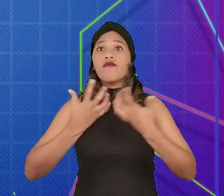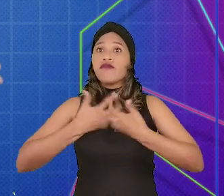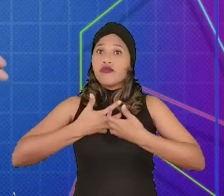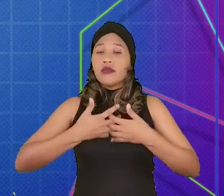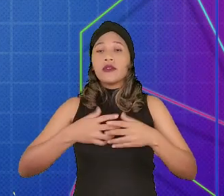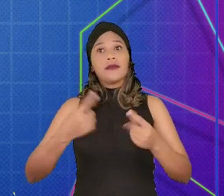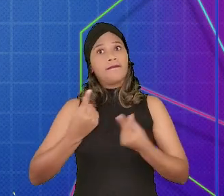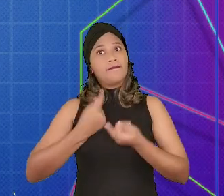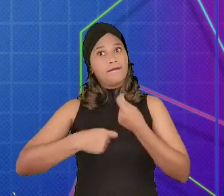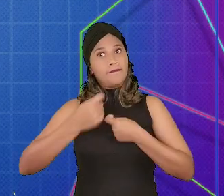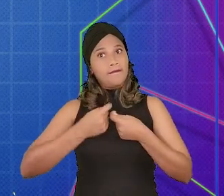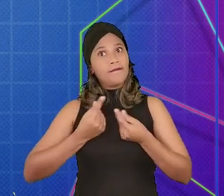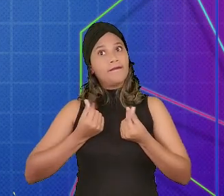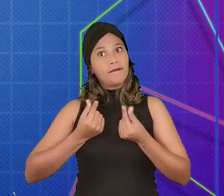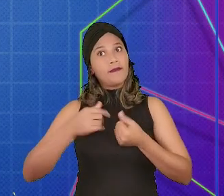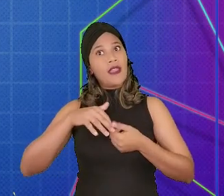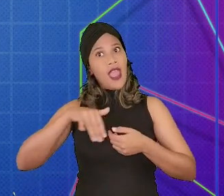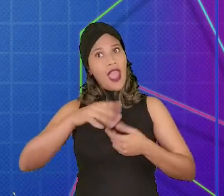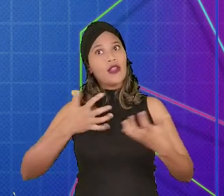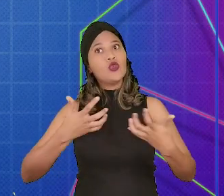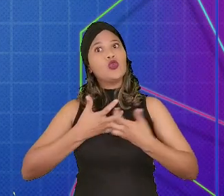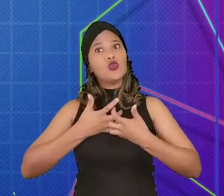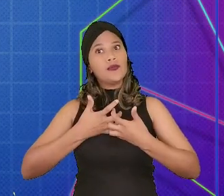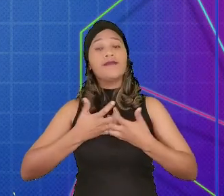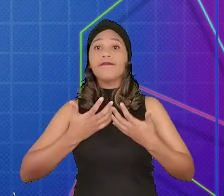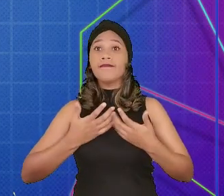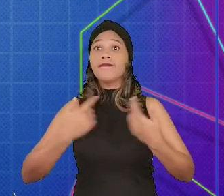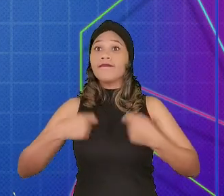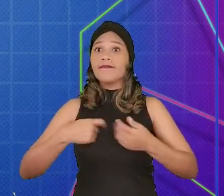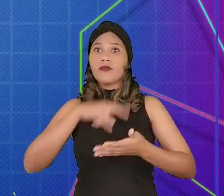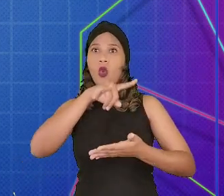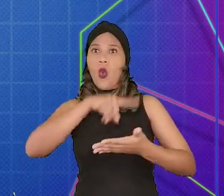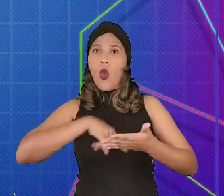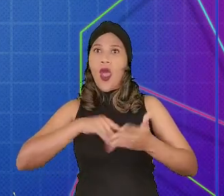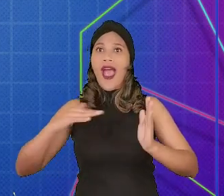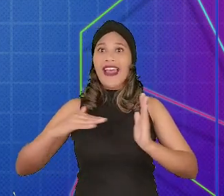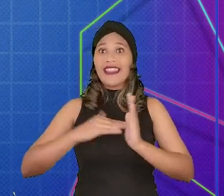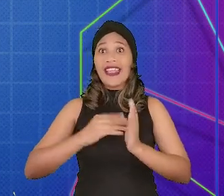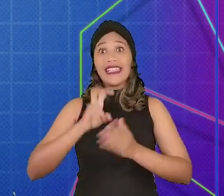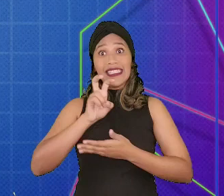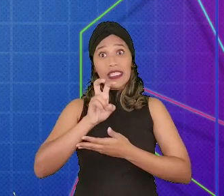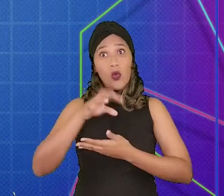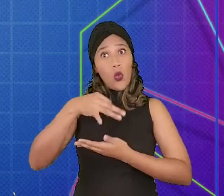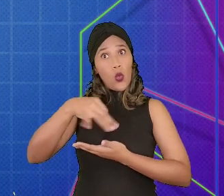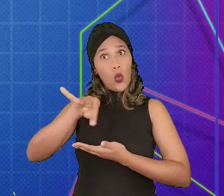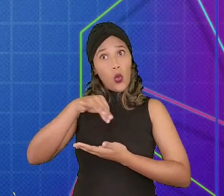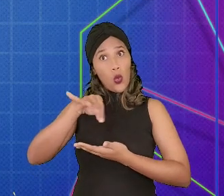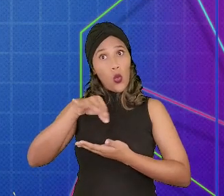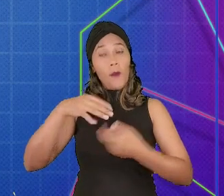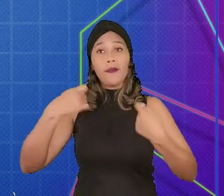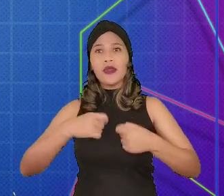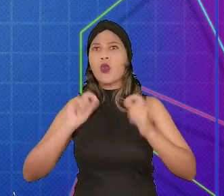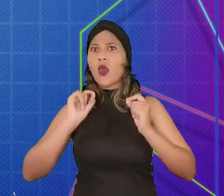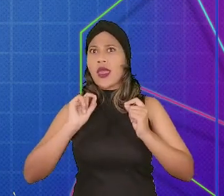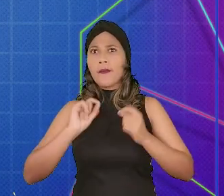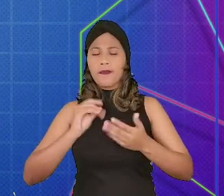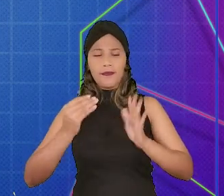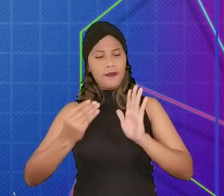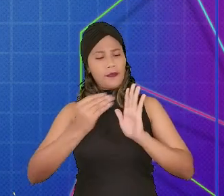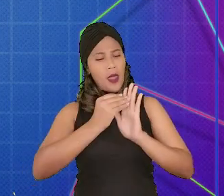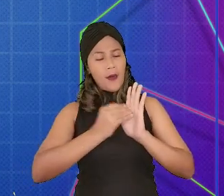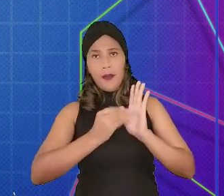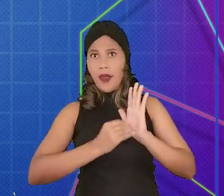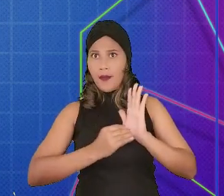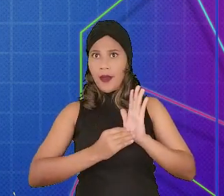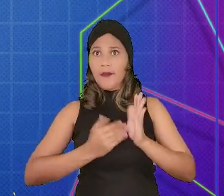e viabilidade econômica. Para essa etapa, é necessário fazer um documento de até 5 páginas, que precisam ter os seguintes